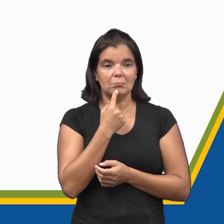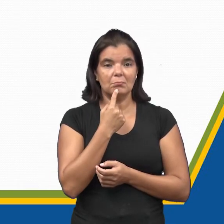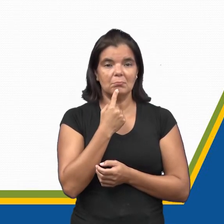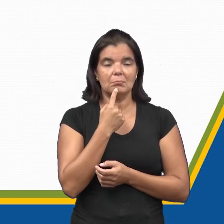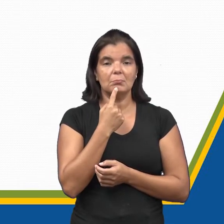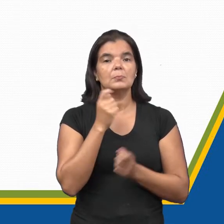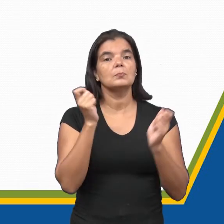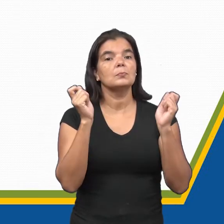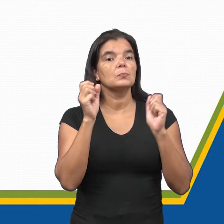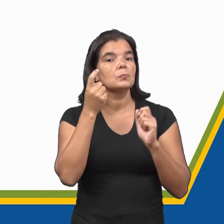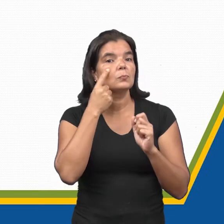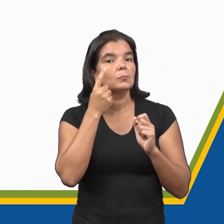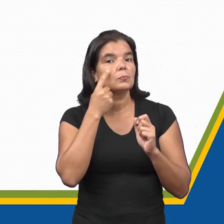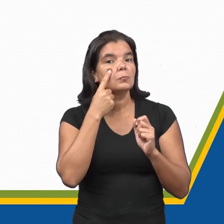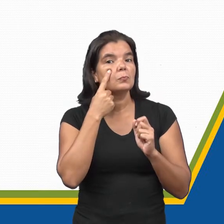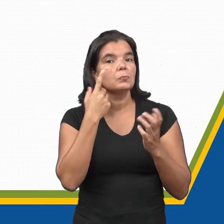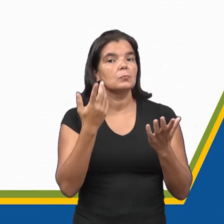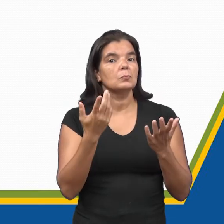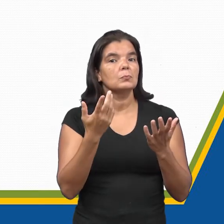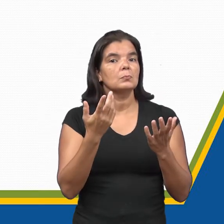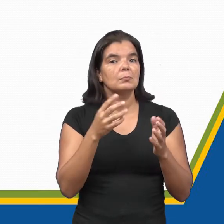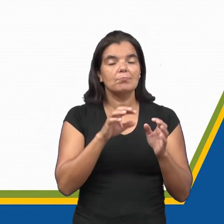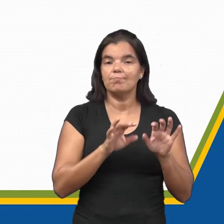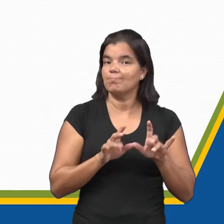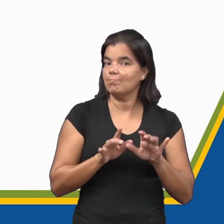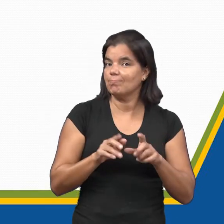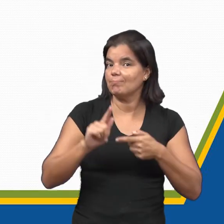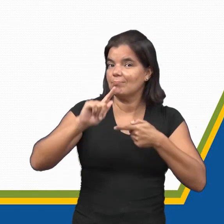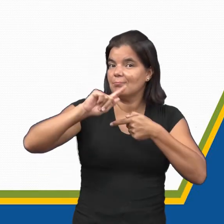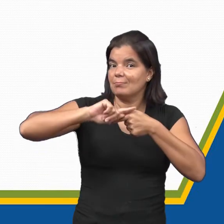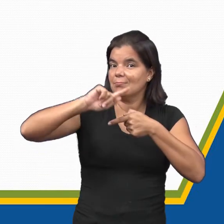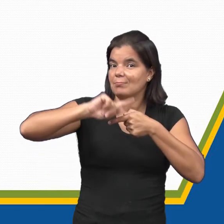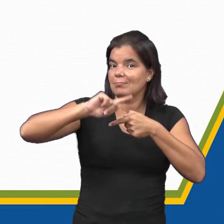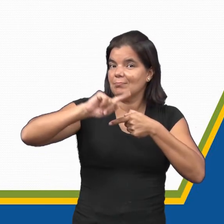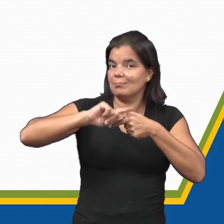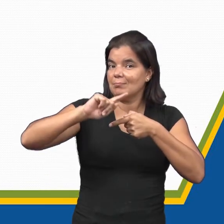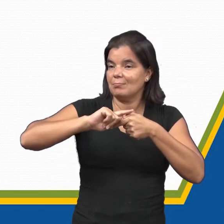vendo, basta vocês digitarem aí no Google